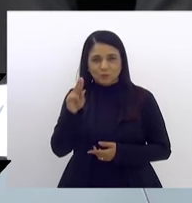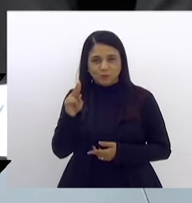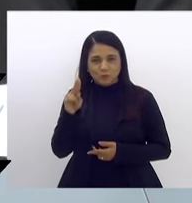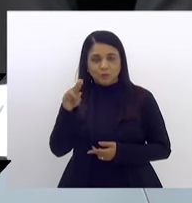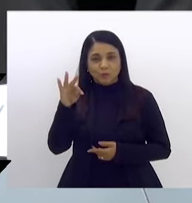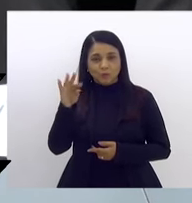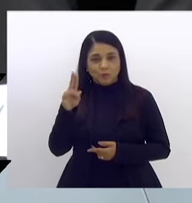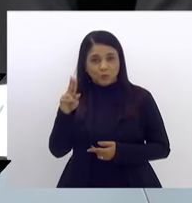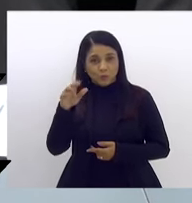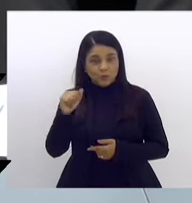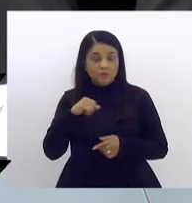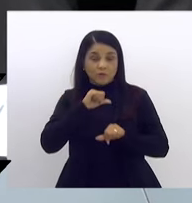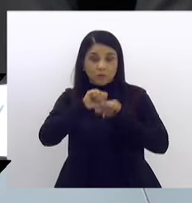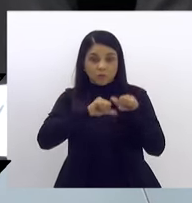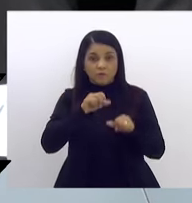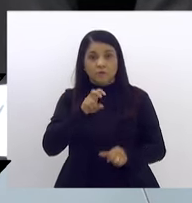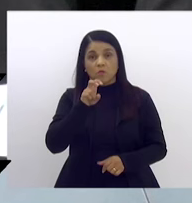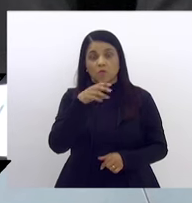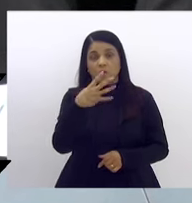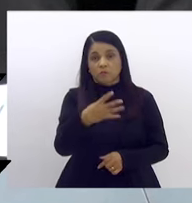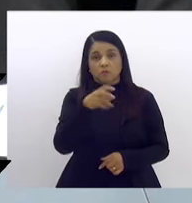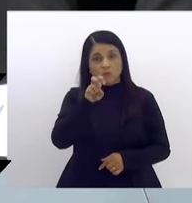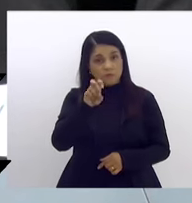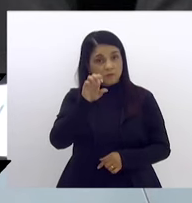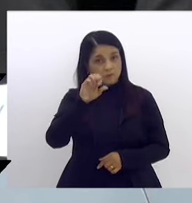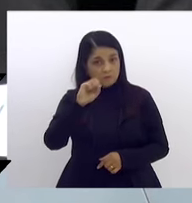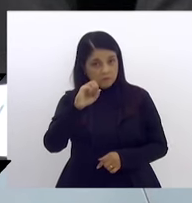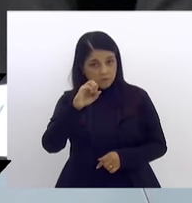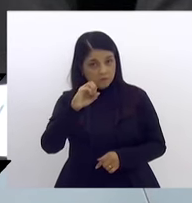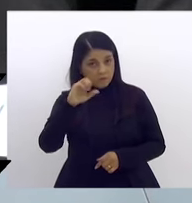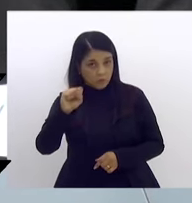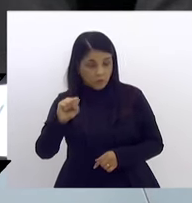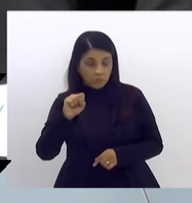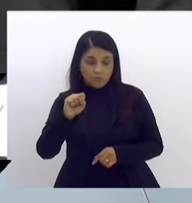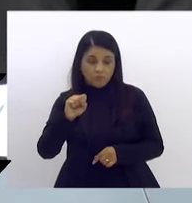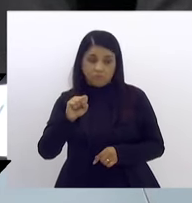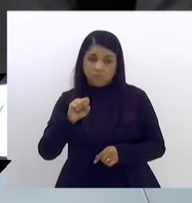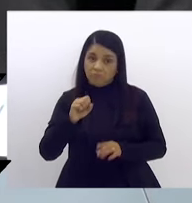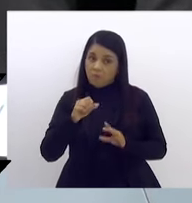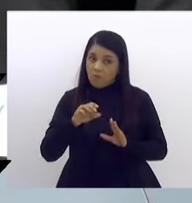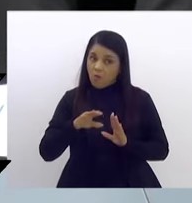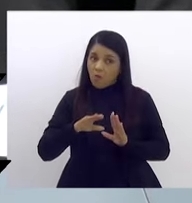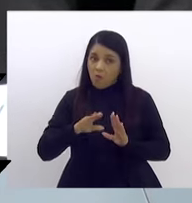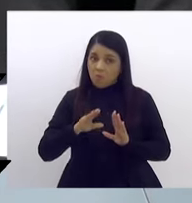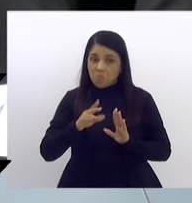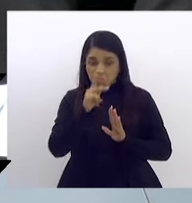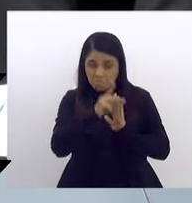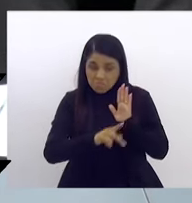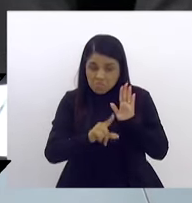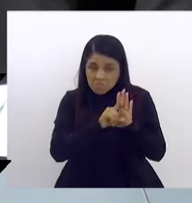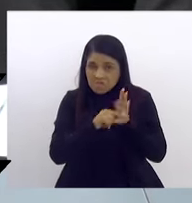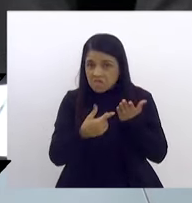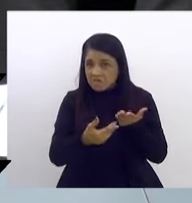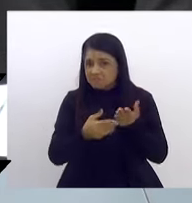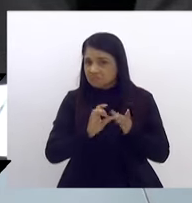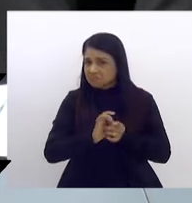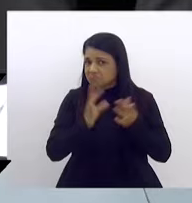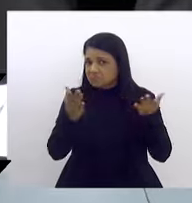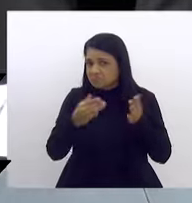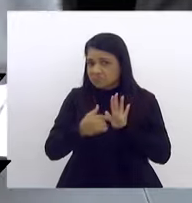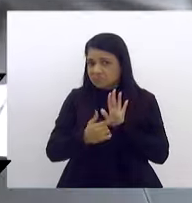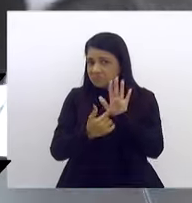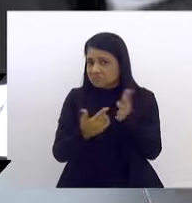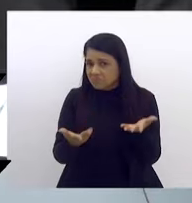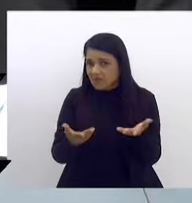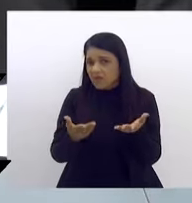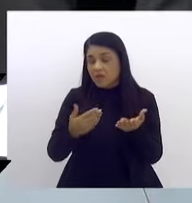a 4508 n e não apresentando projeto solto mas eu já tinha sugerir o deputado M que tire fora